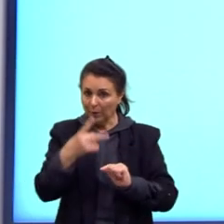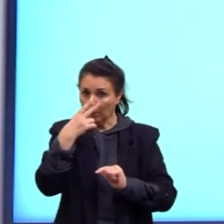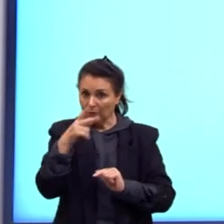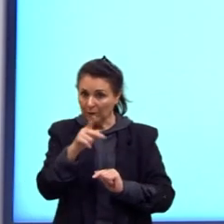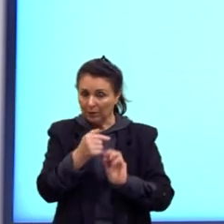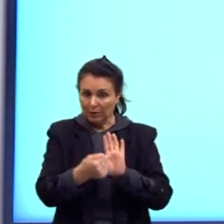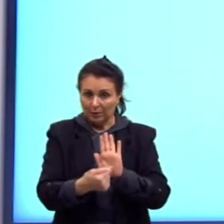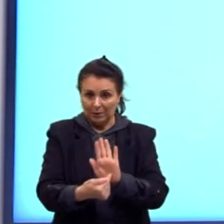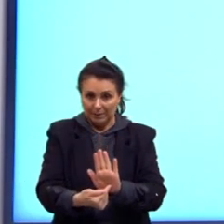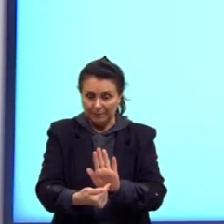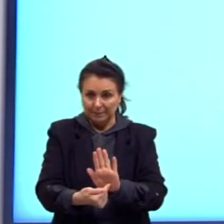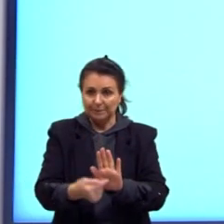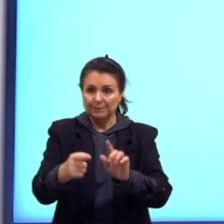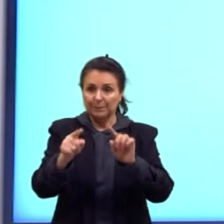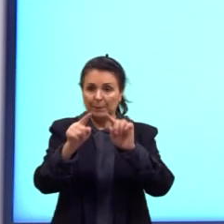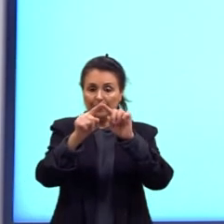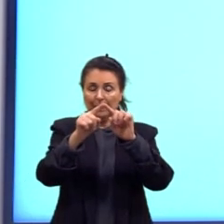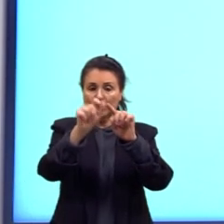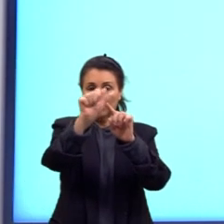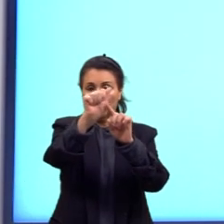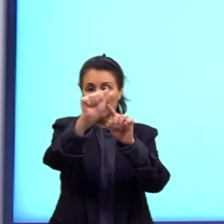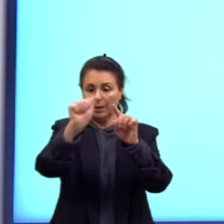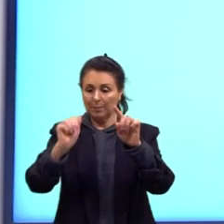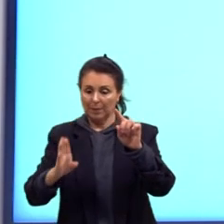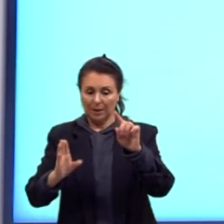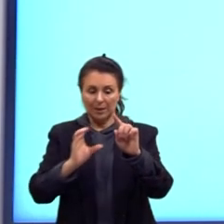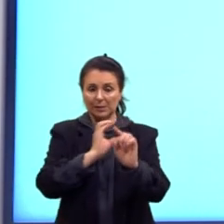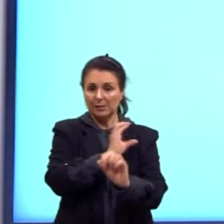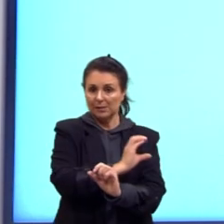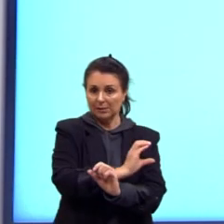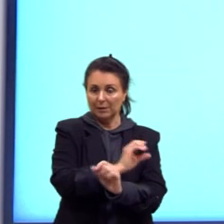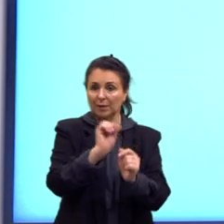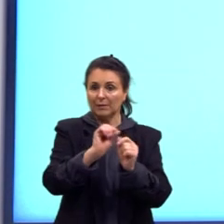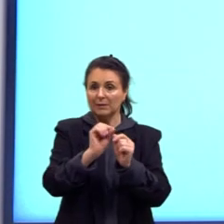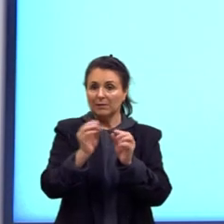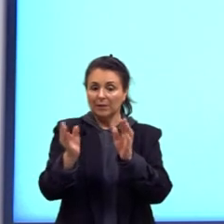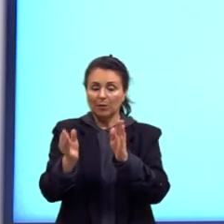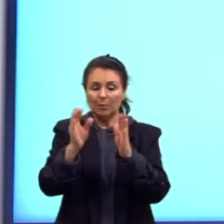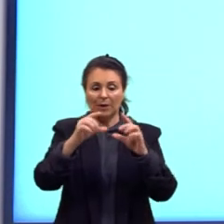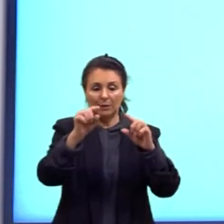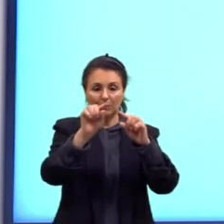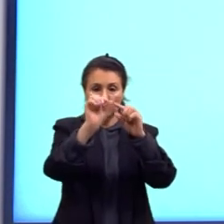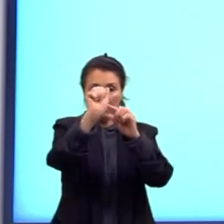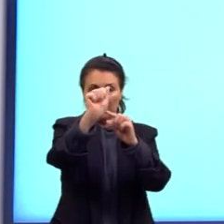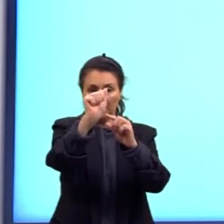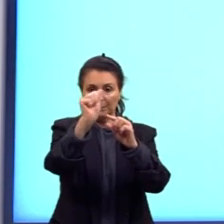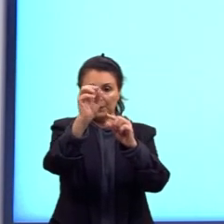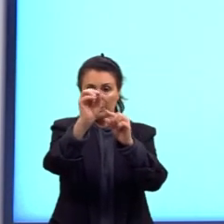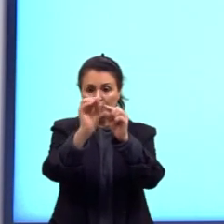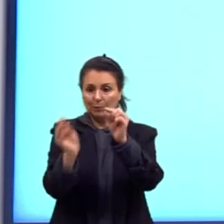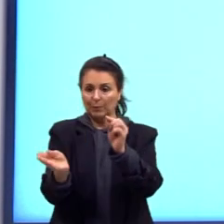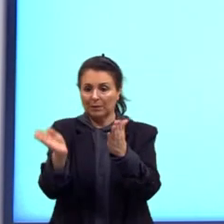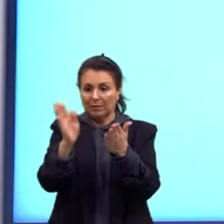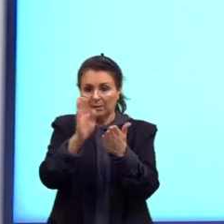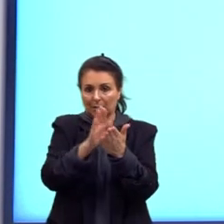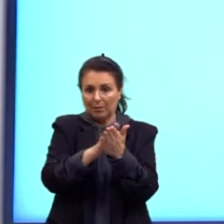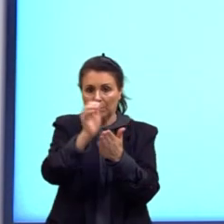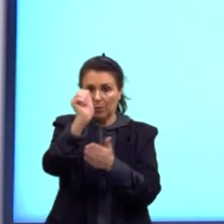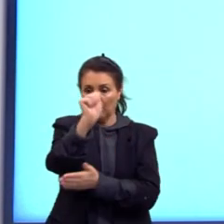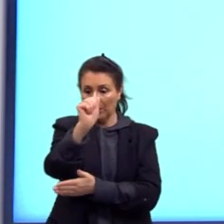então nós temos aqui um triângulo ABC e vai ser feita uma dobradura Então também não formato triangular